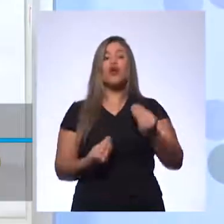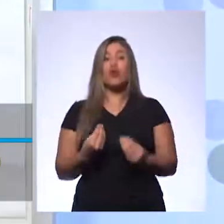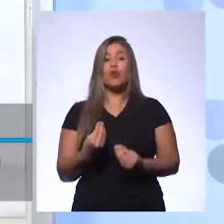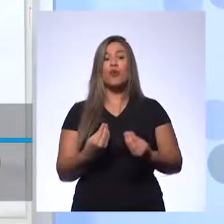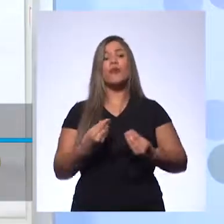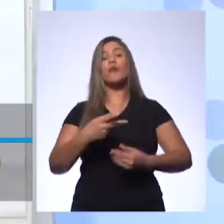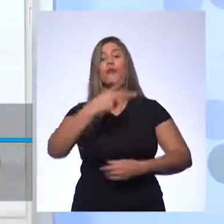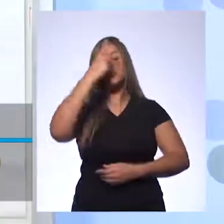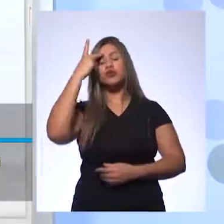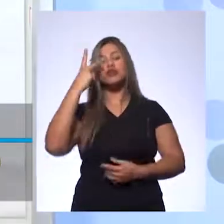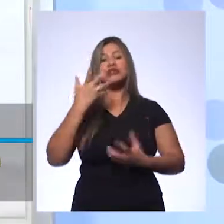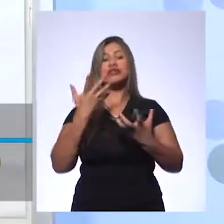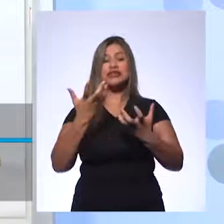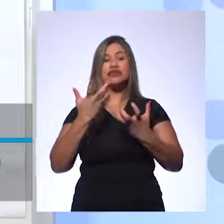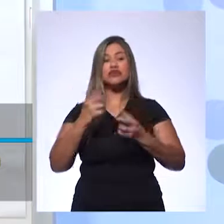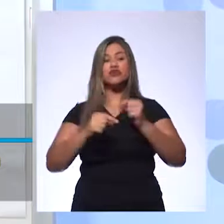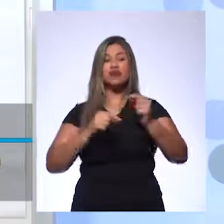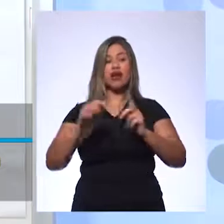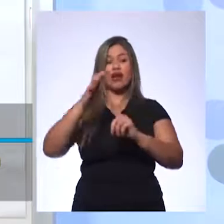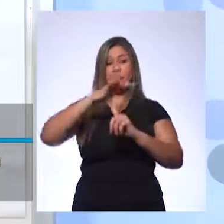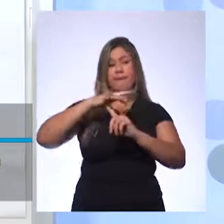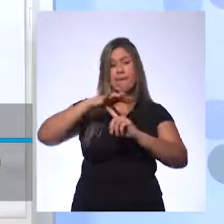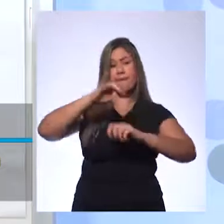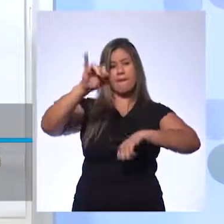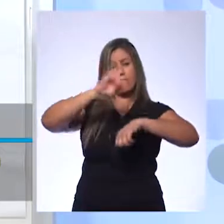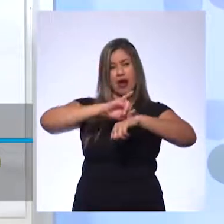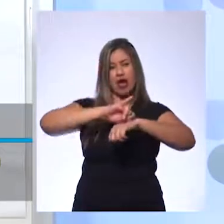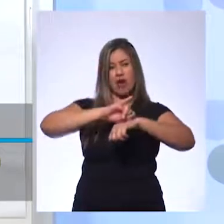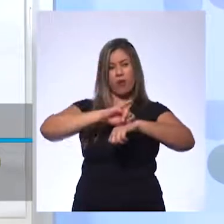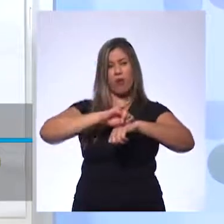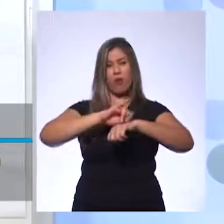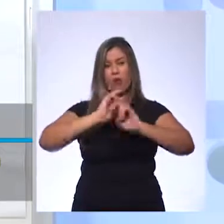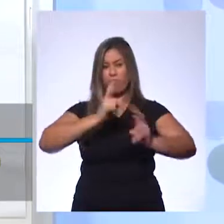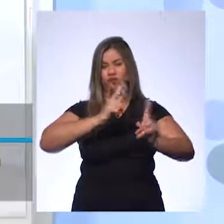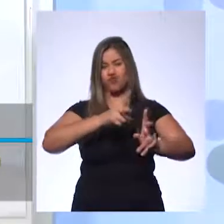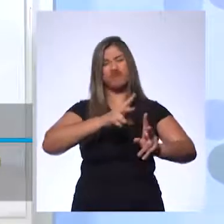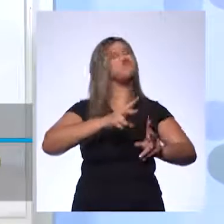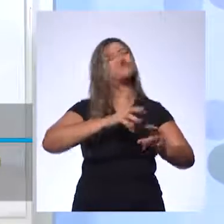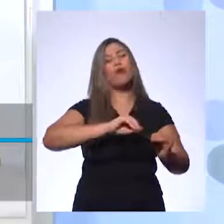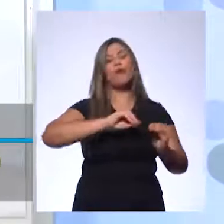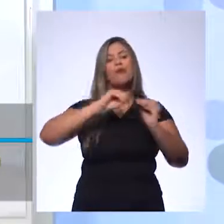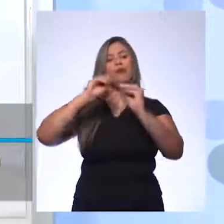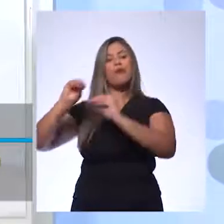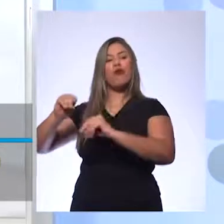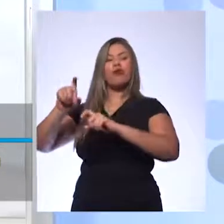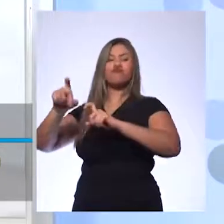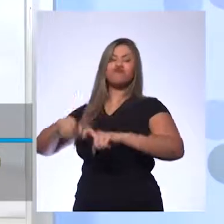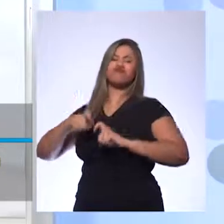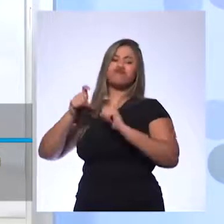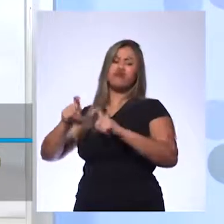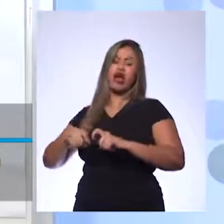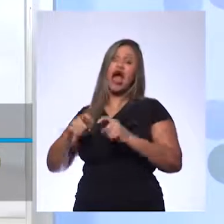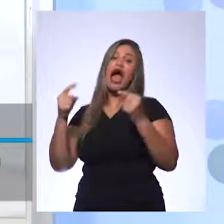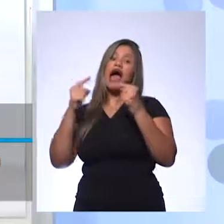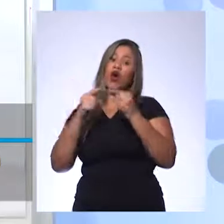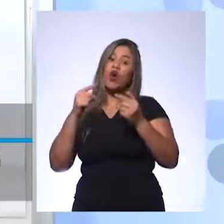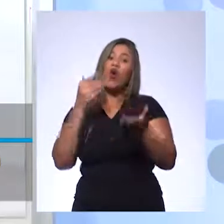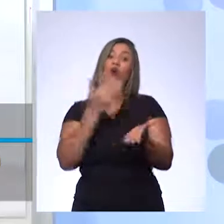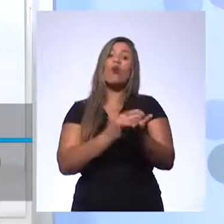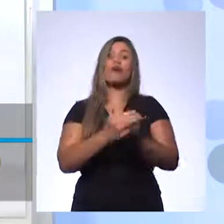sair do centro ir para as partes rurais é assim que funciona o feudalismo